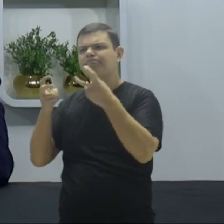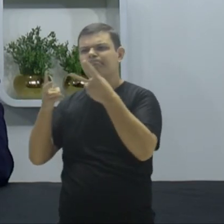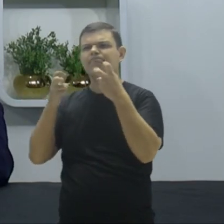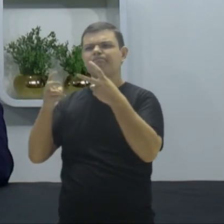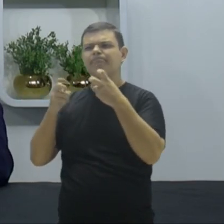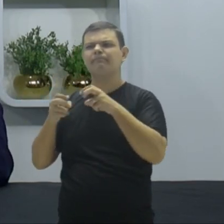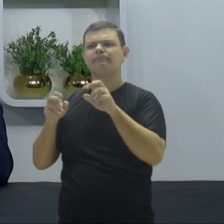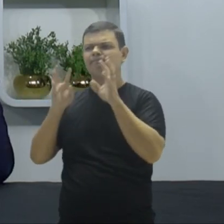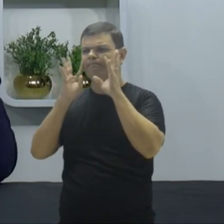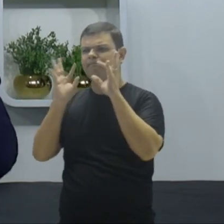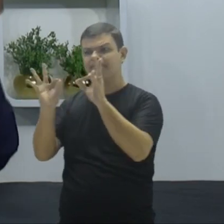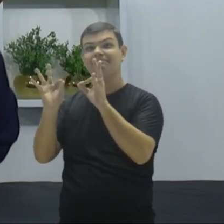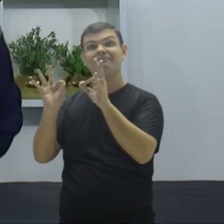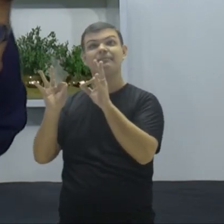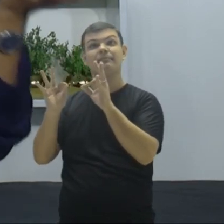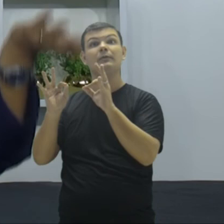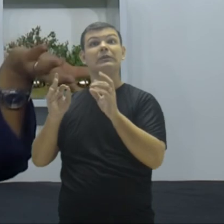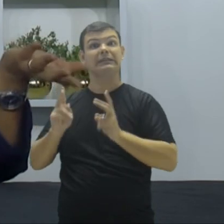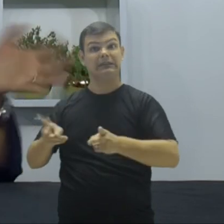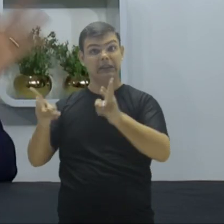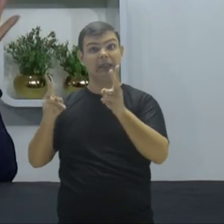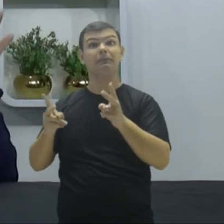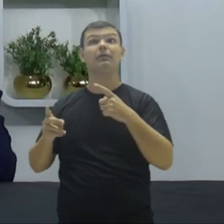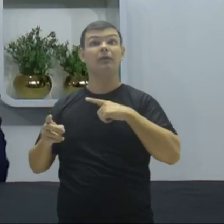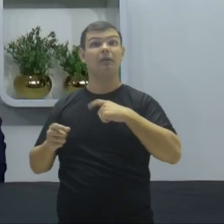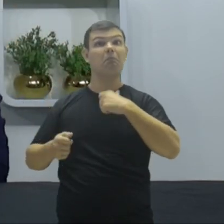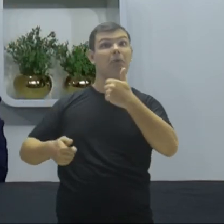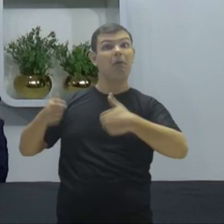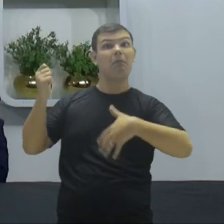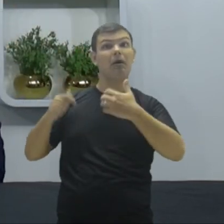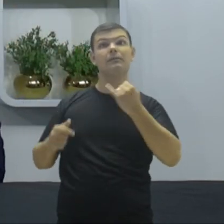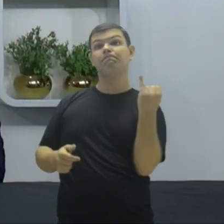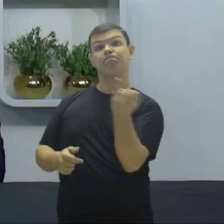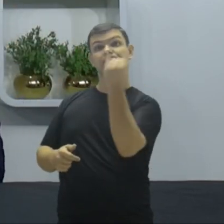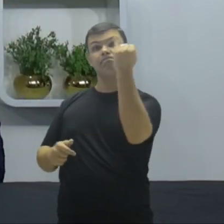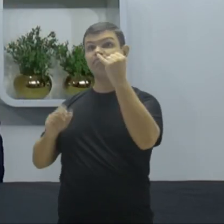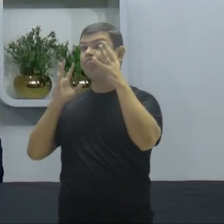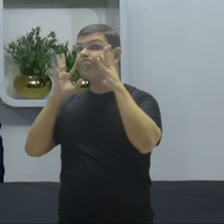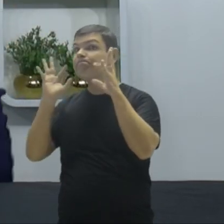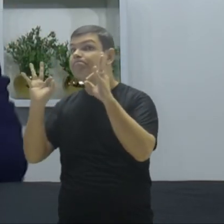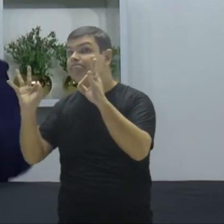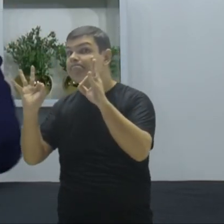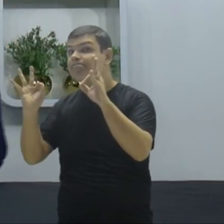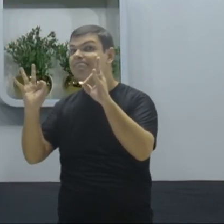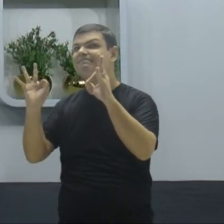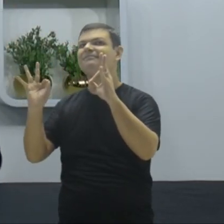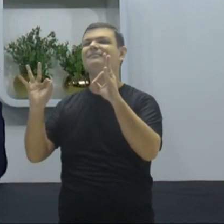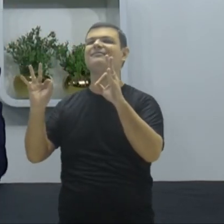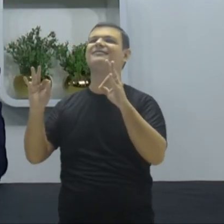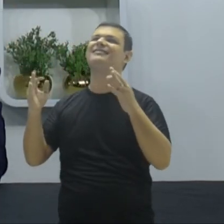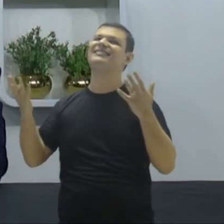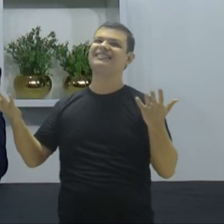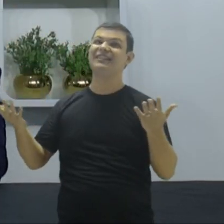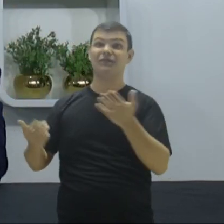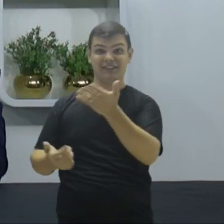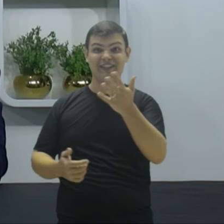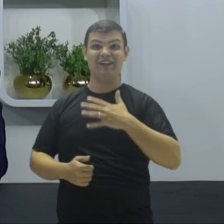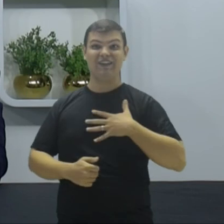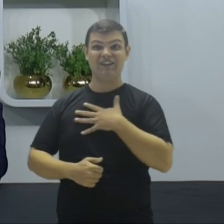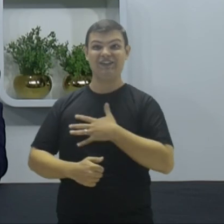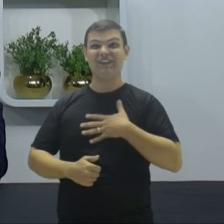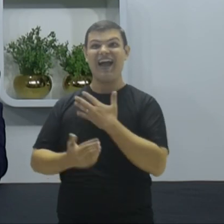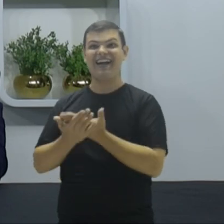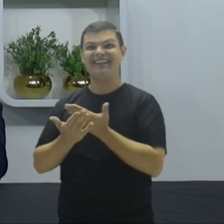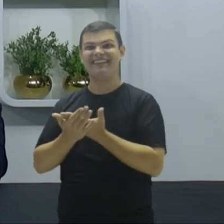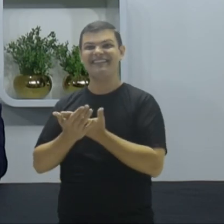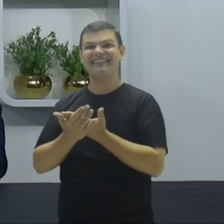concentrou na história. Toda vez que nós estamos num momento desse, é preciso concentração. E aí, crianças, gostaram da nossa